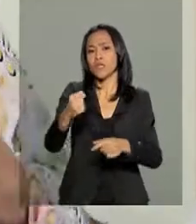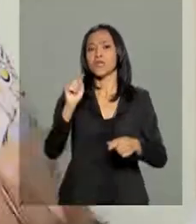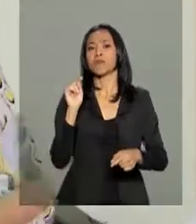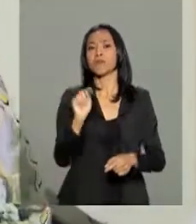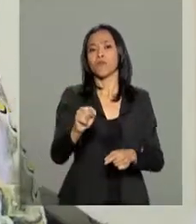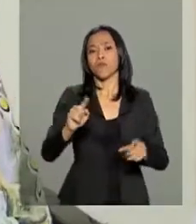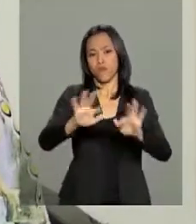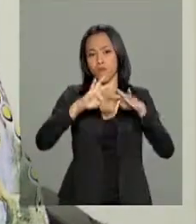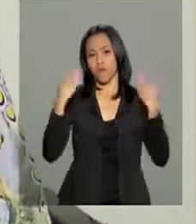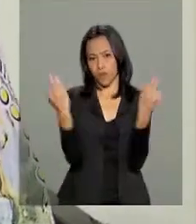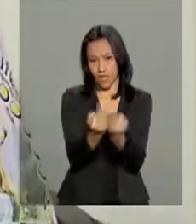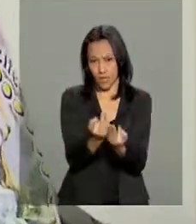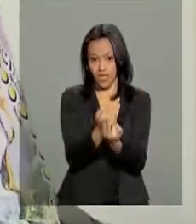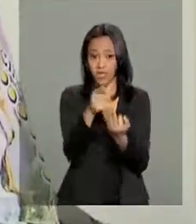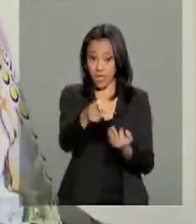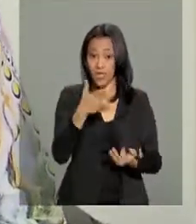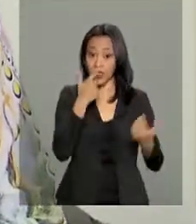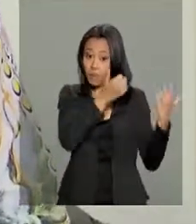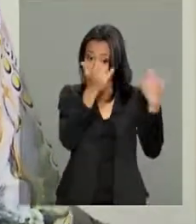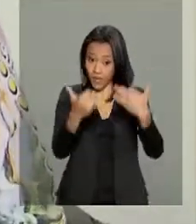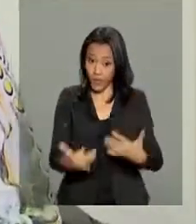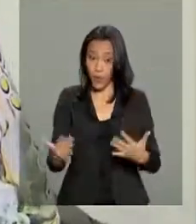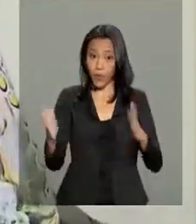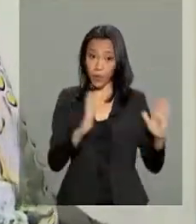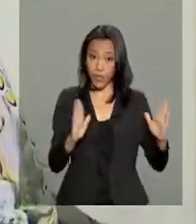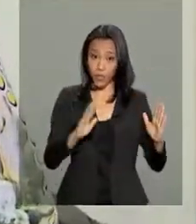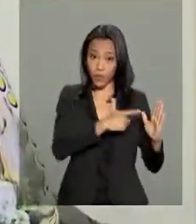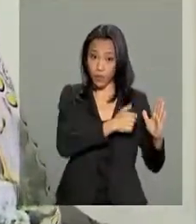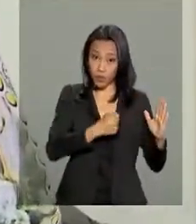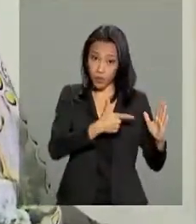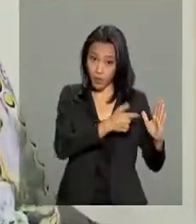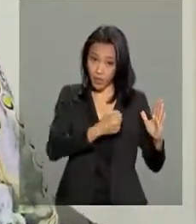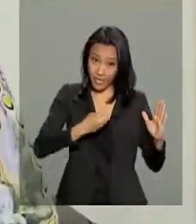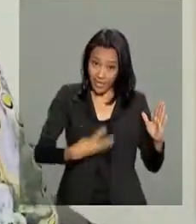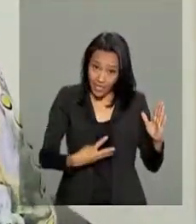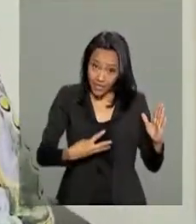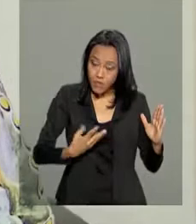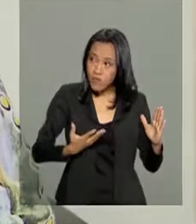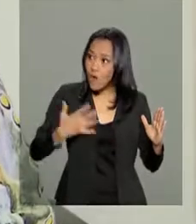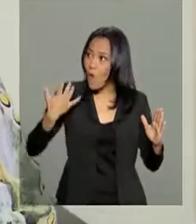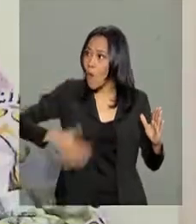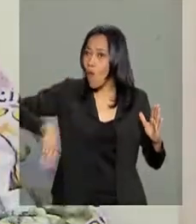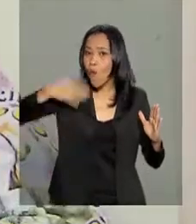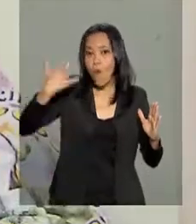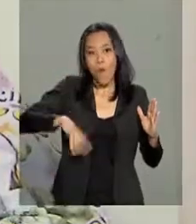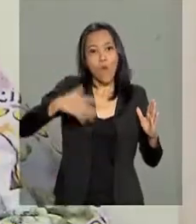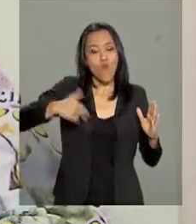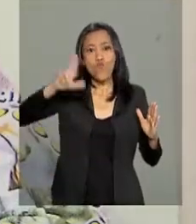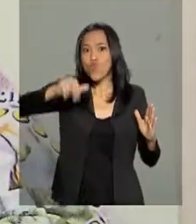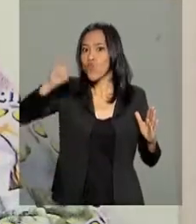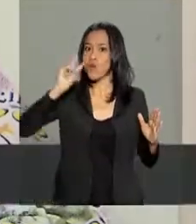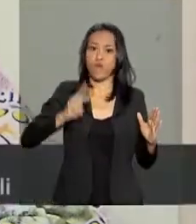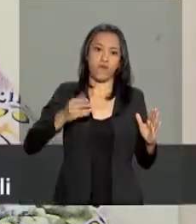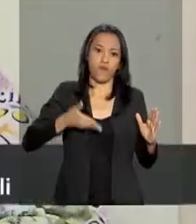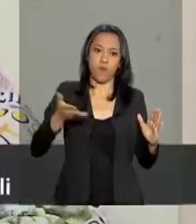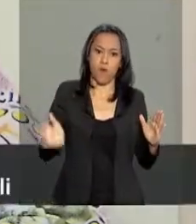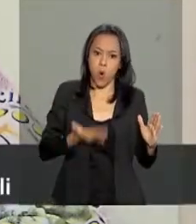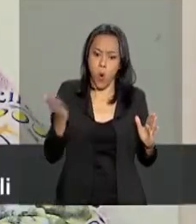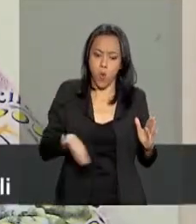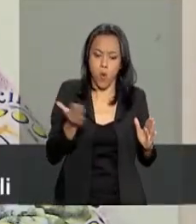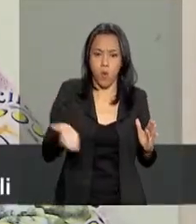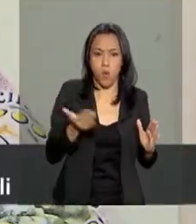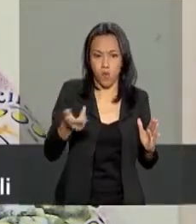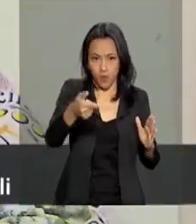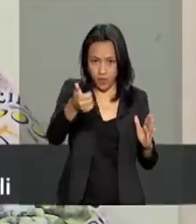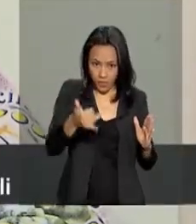Ele afirma que a safra de 2013 teve um rendimento que há muito tempo não se via. Essa variedade lá é